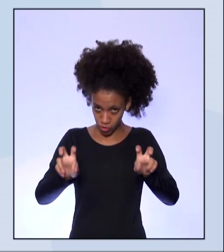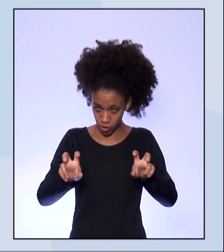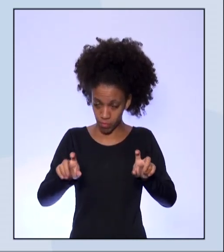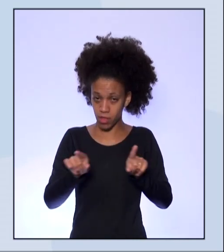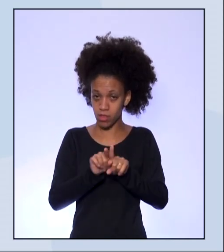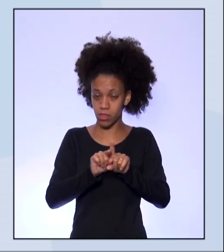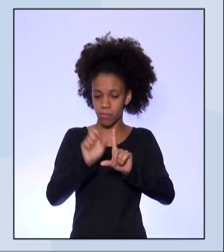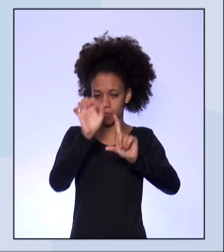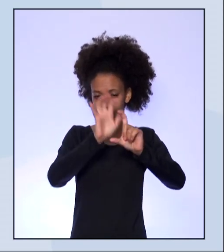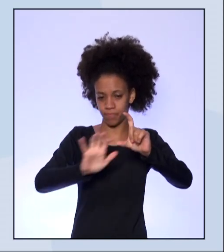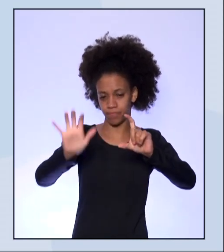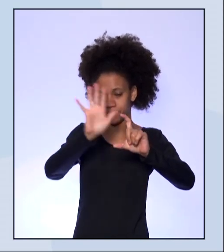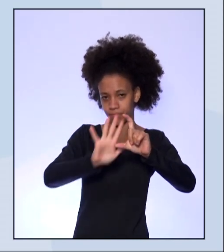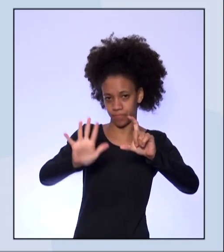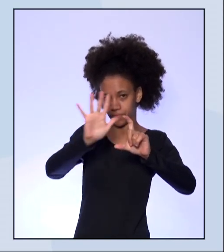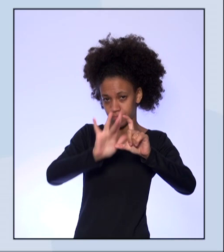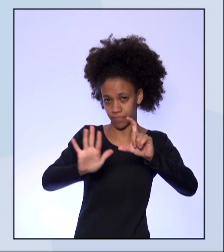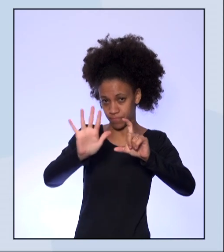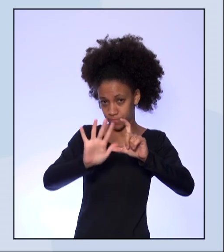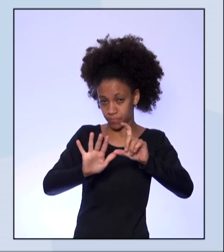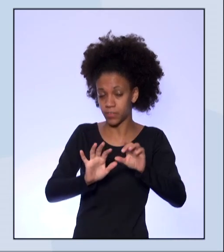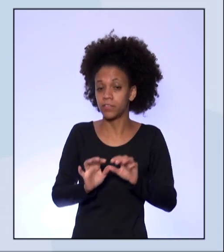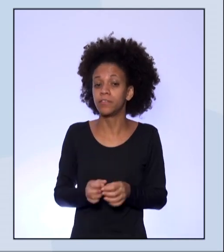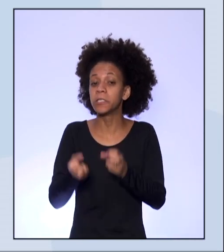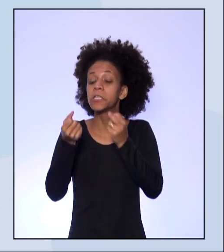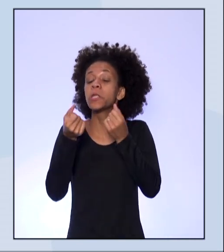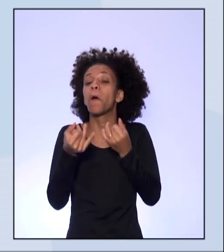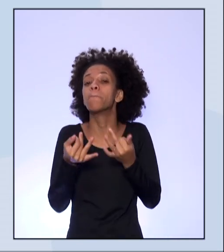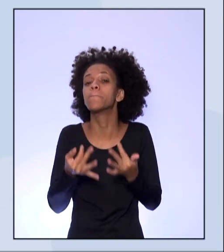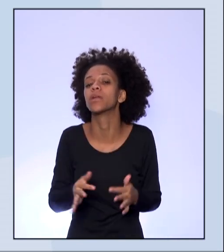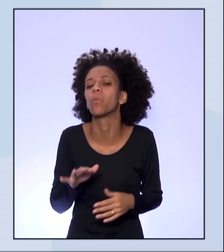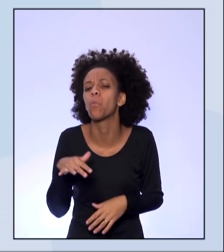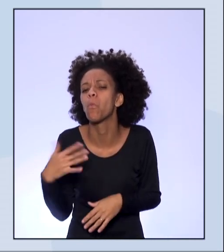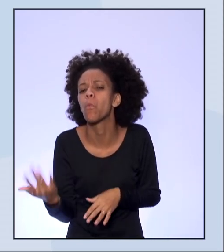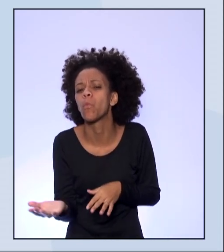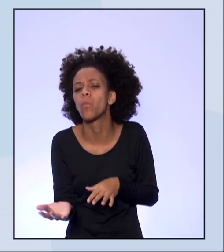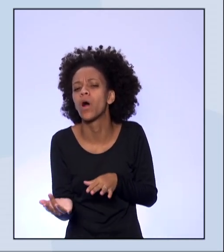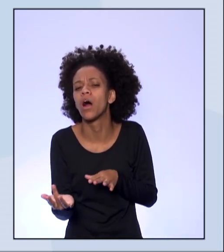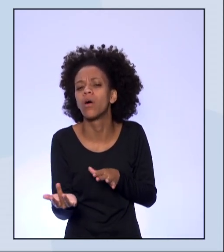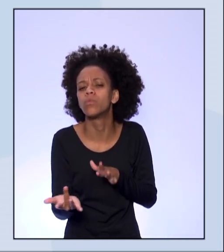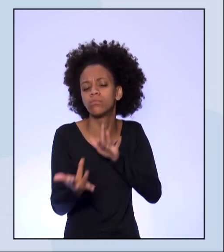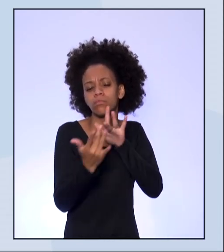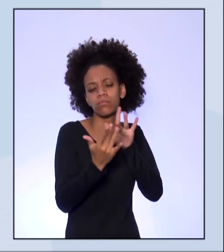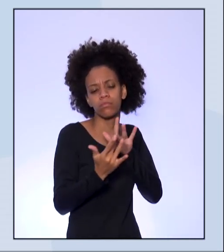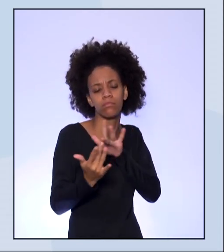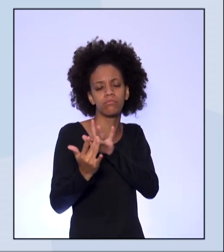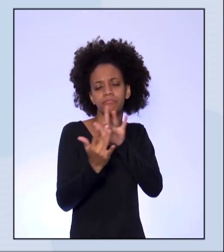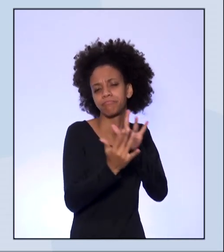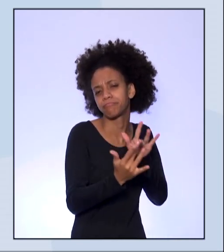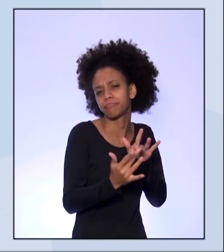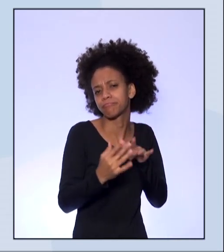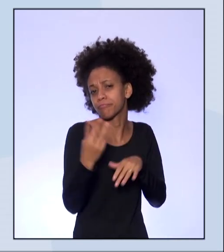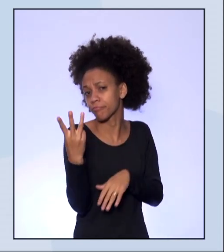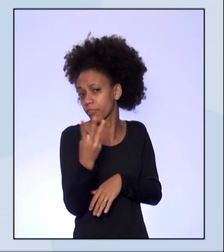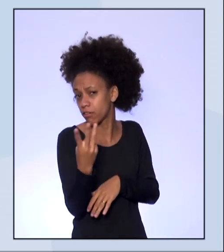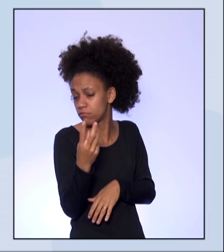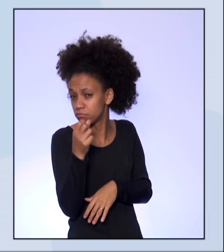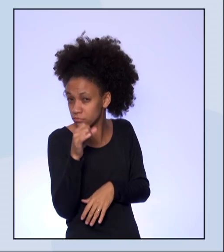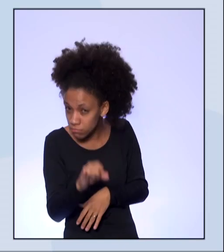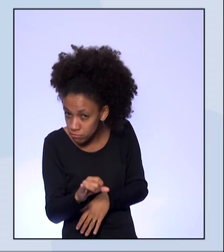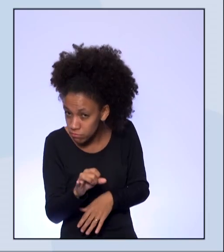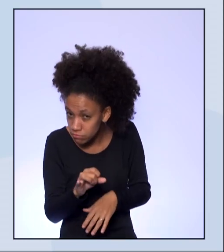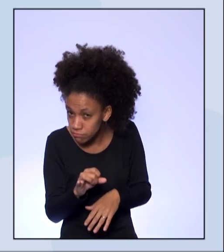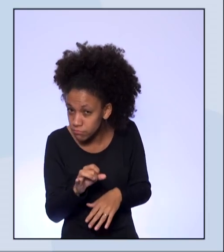presentes nela. E escreva aí para mim. Qual é a relação entre os três? Se é possível